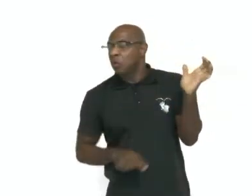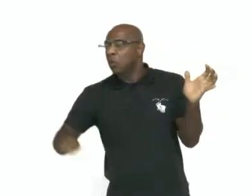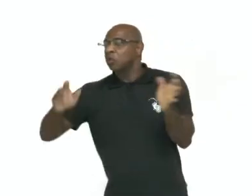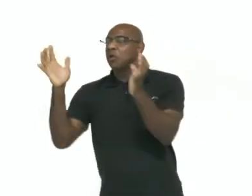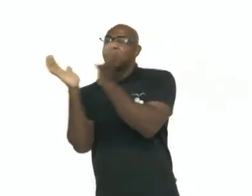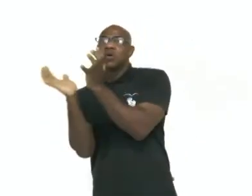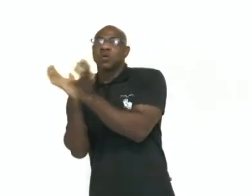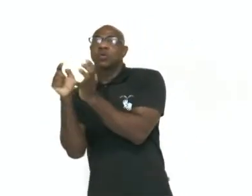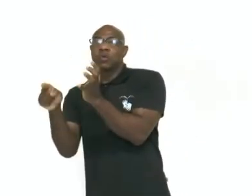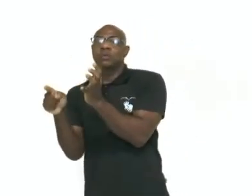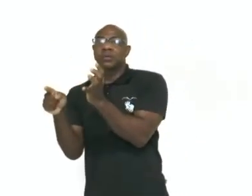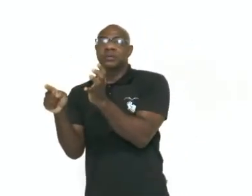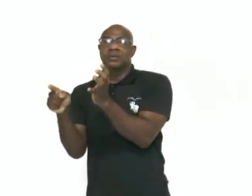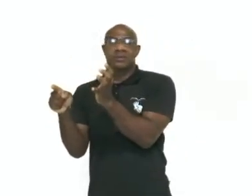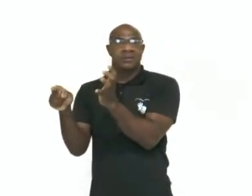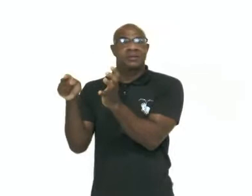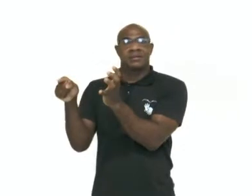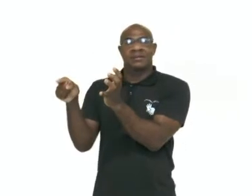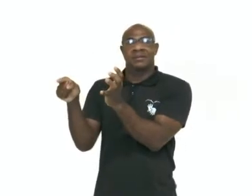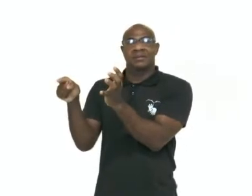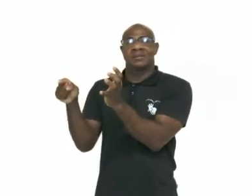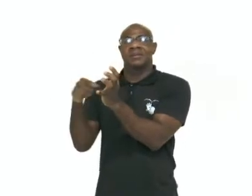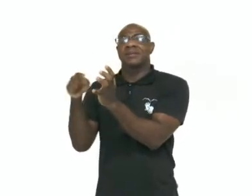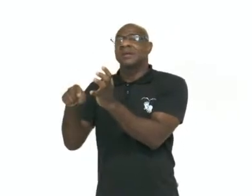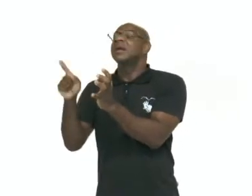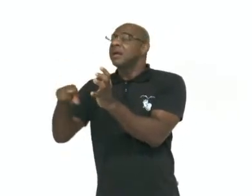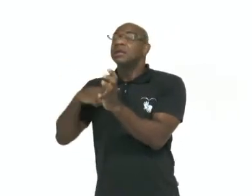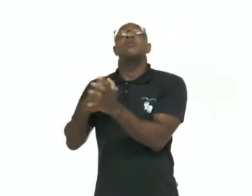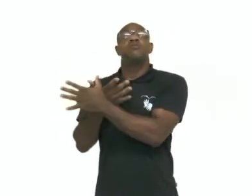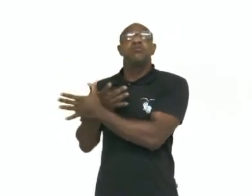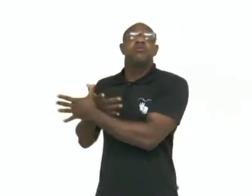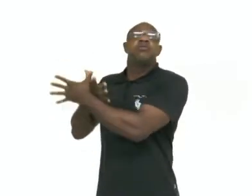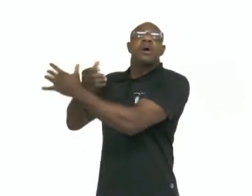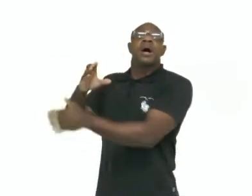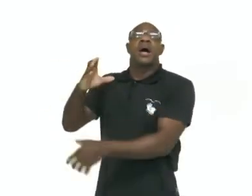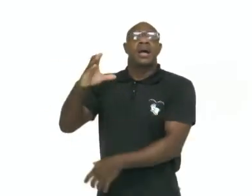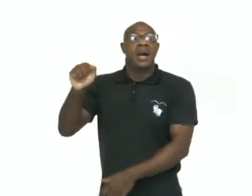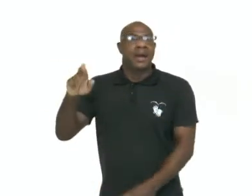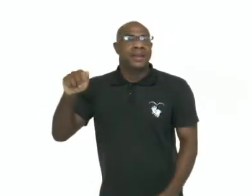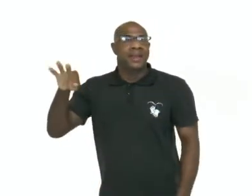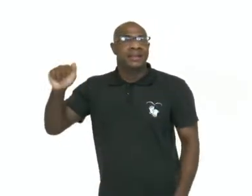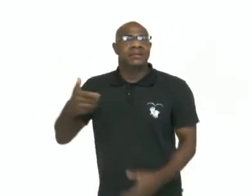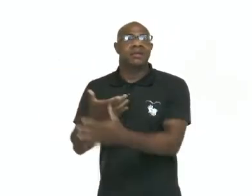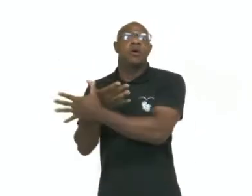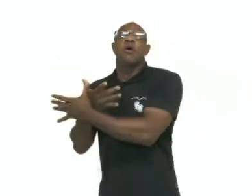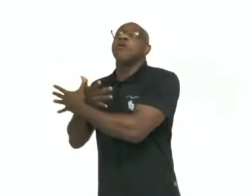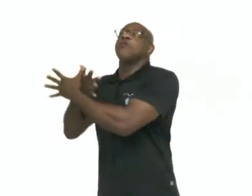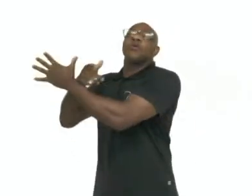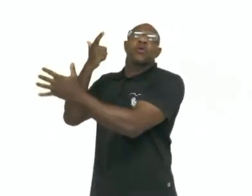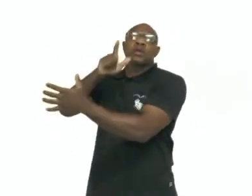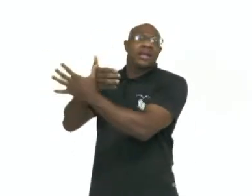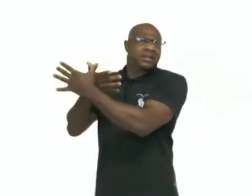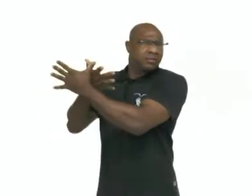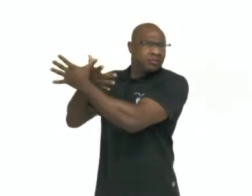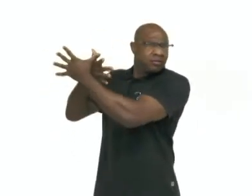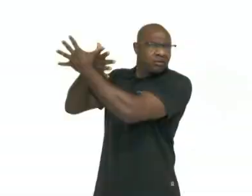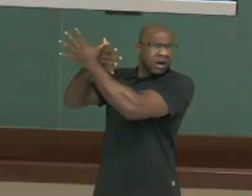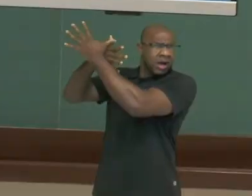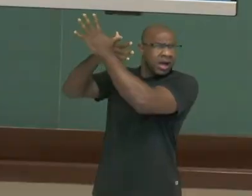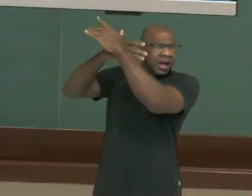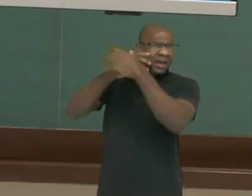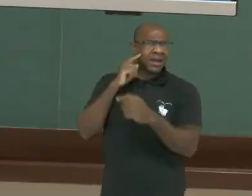aqui, ó, das carenatas, isso mesmo, são aquelas que voam, que nada. Vamos ver então um pouquinho sobre